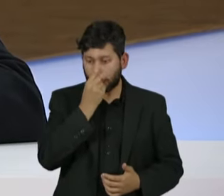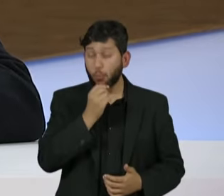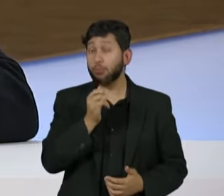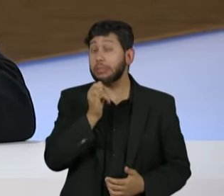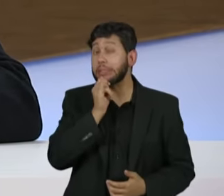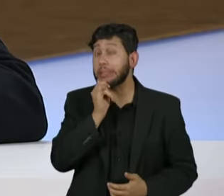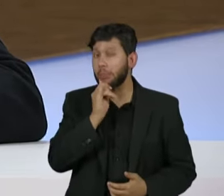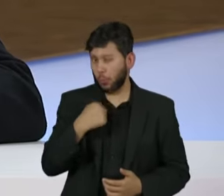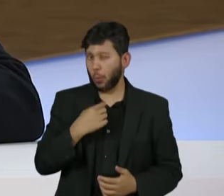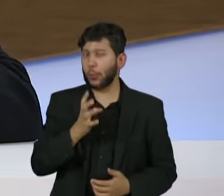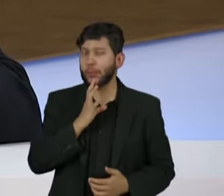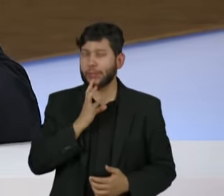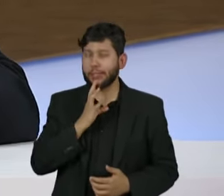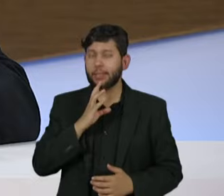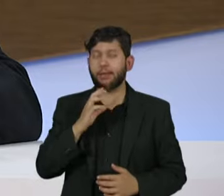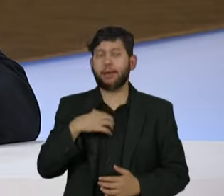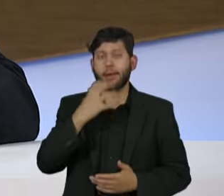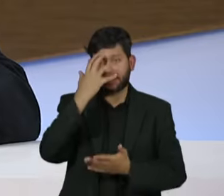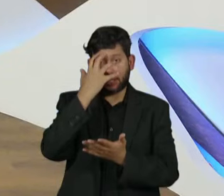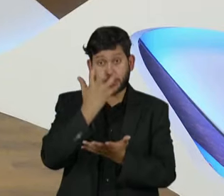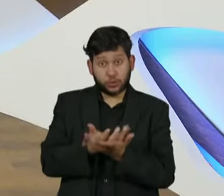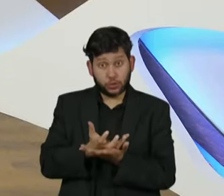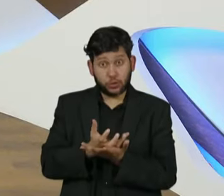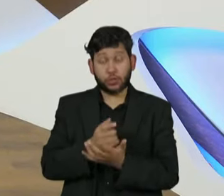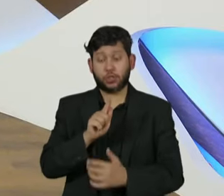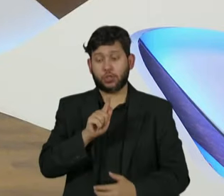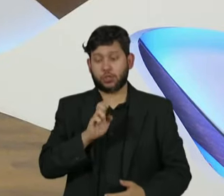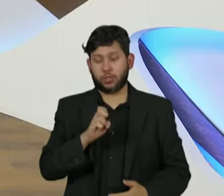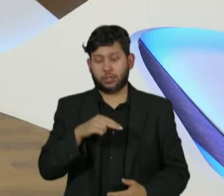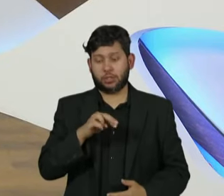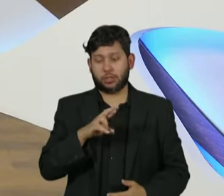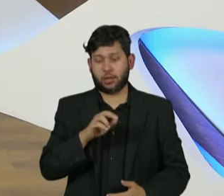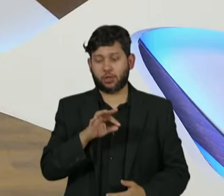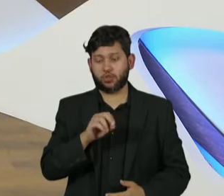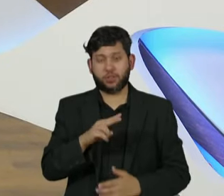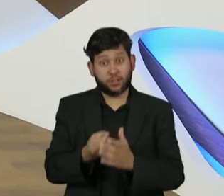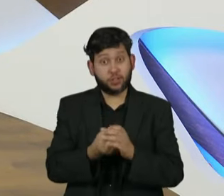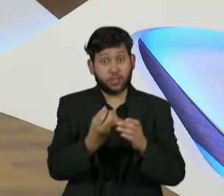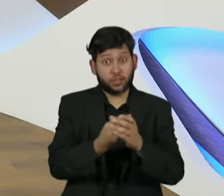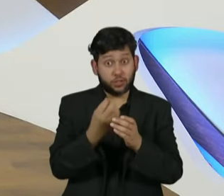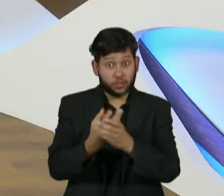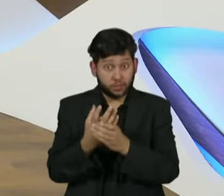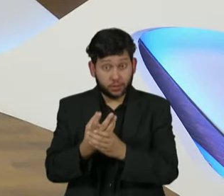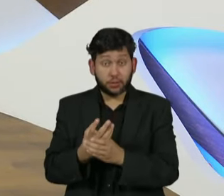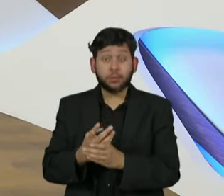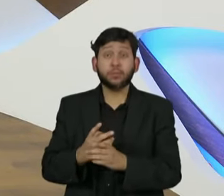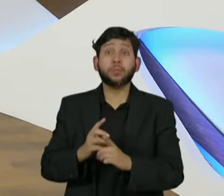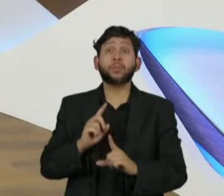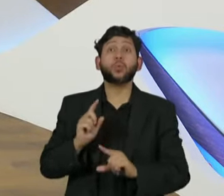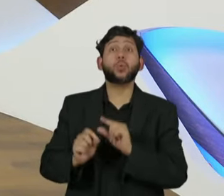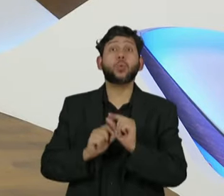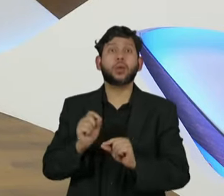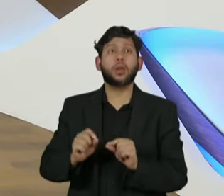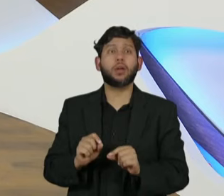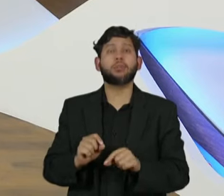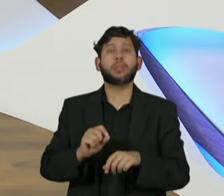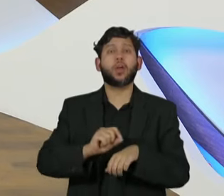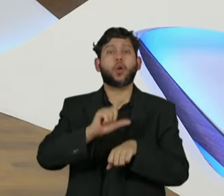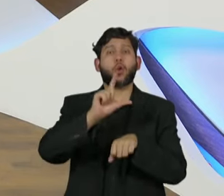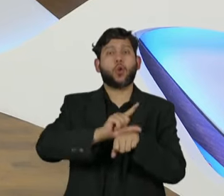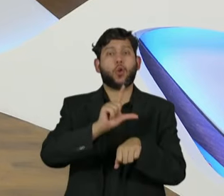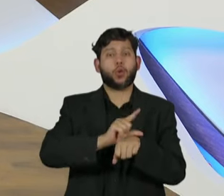recentemente que é de uma inteligência artificial generativa que ela vai reproduzir numa loja online